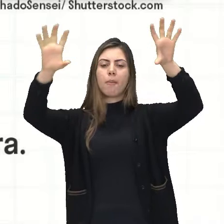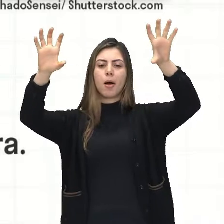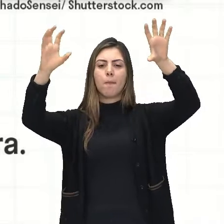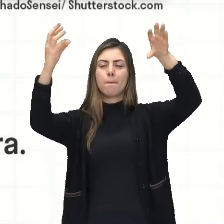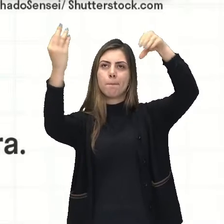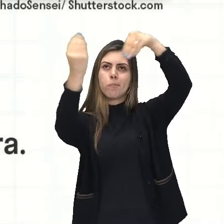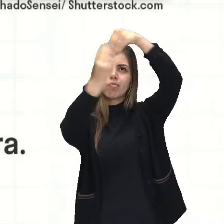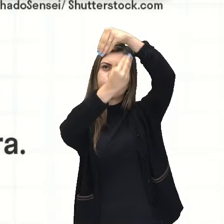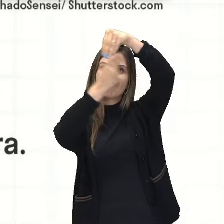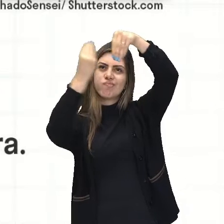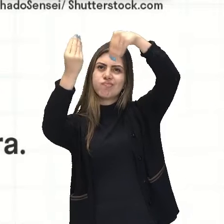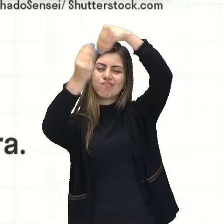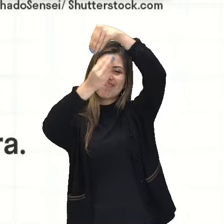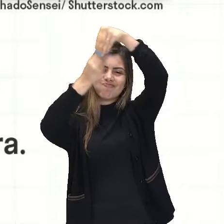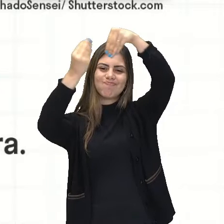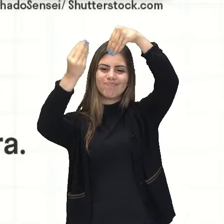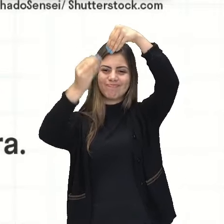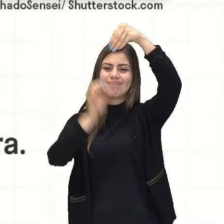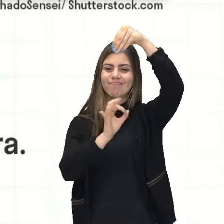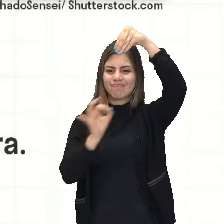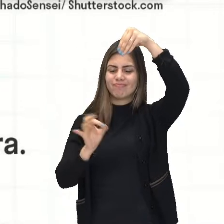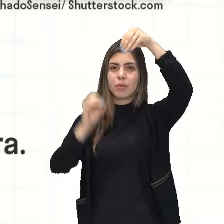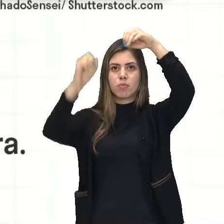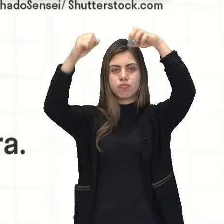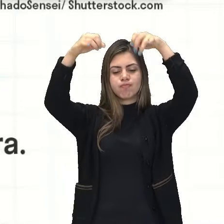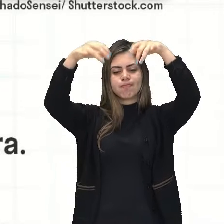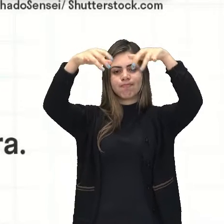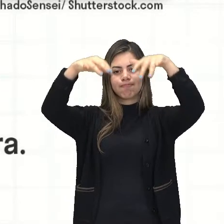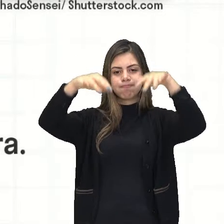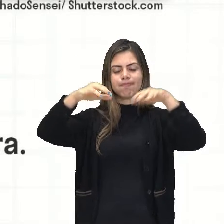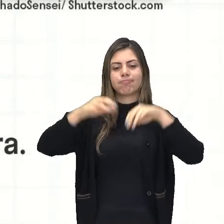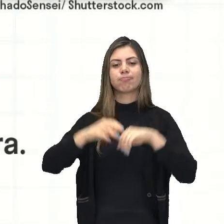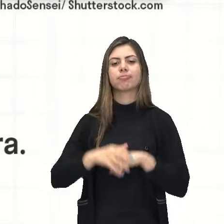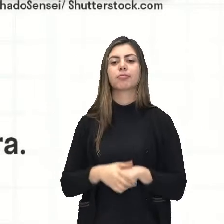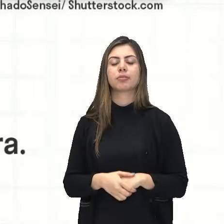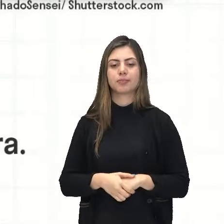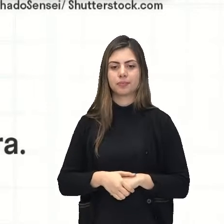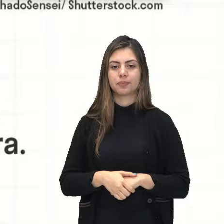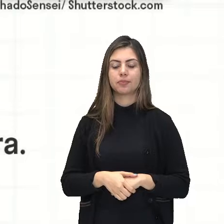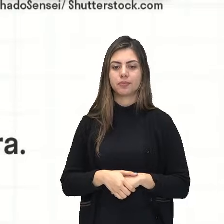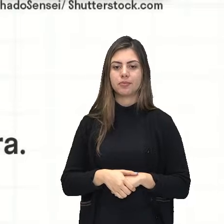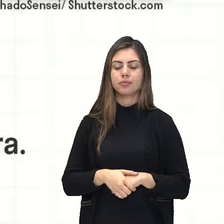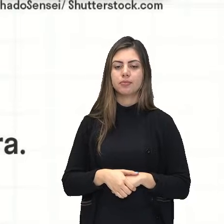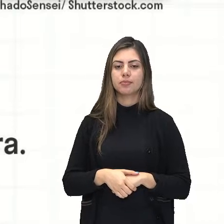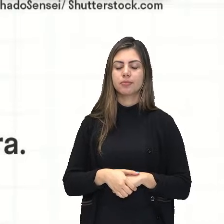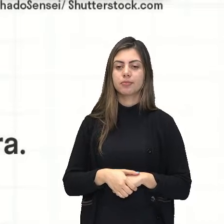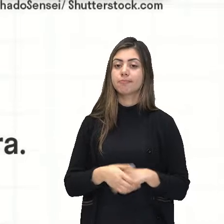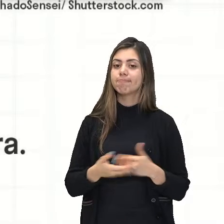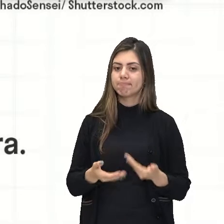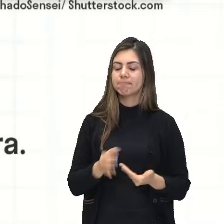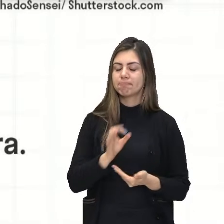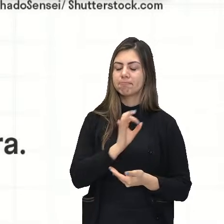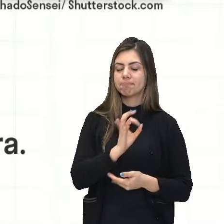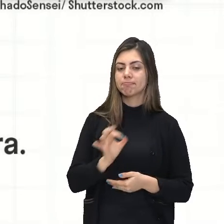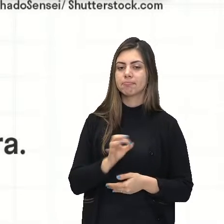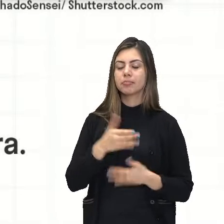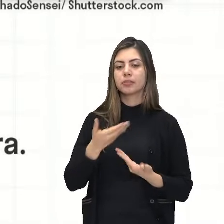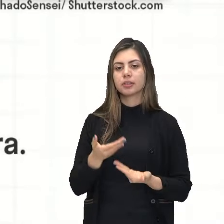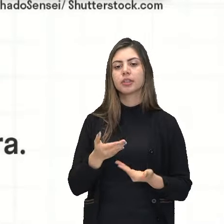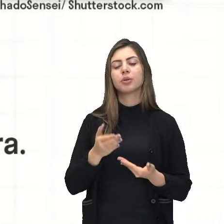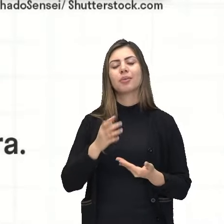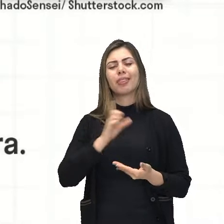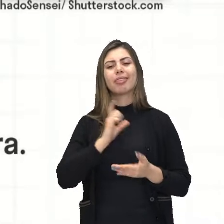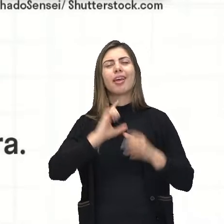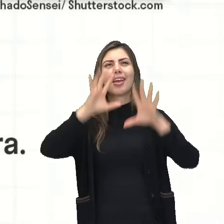esses gases, eles acabam por se juntar ali nas gotículas